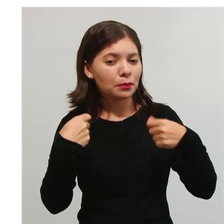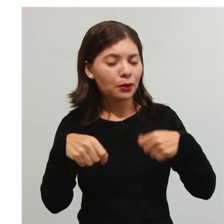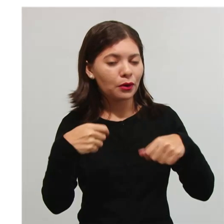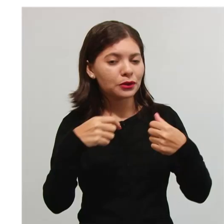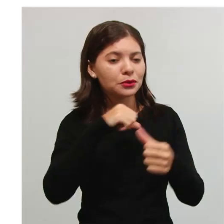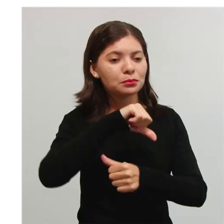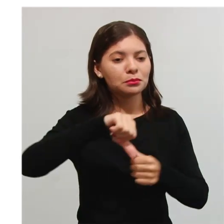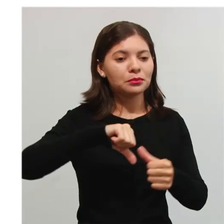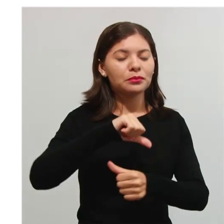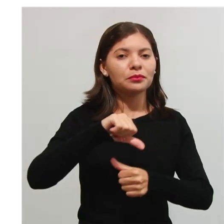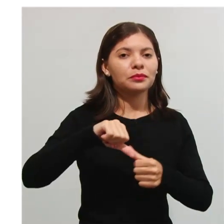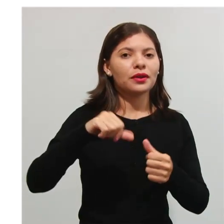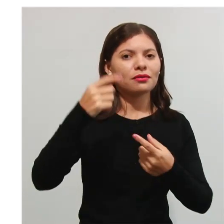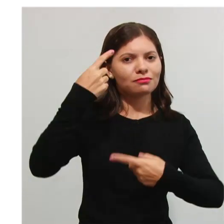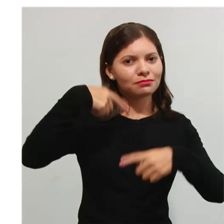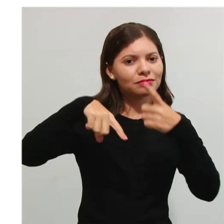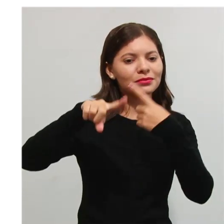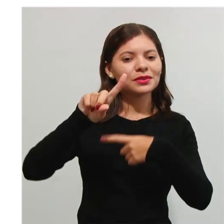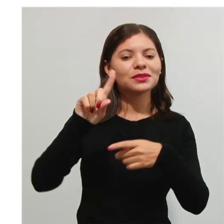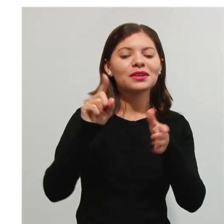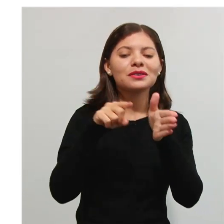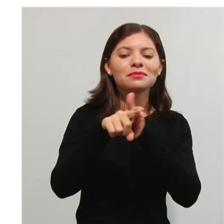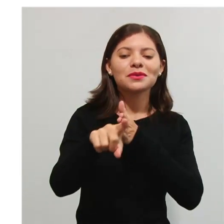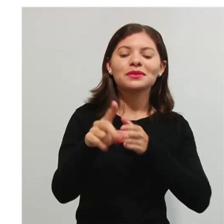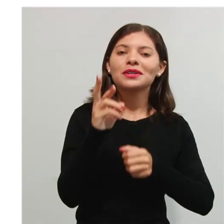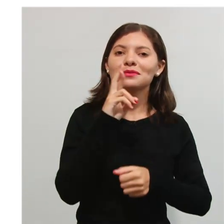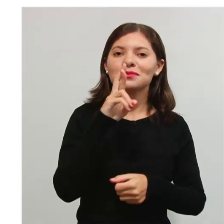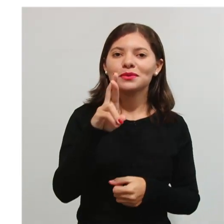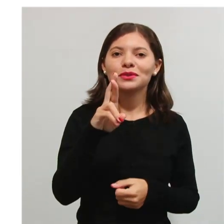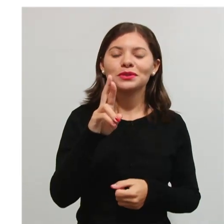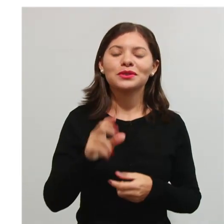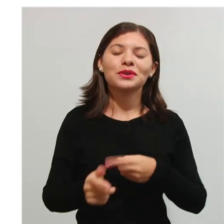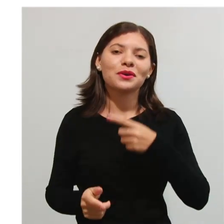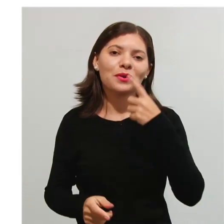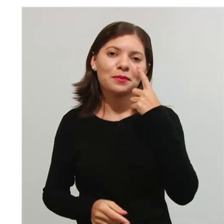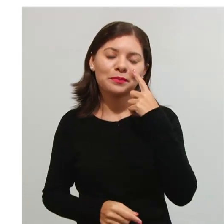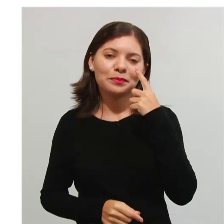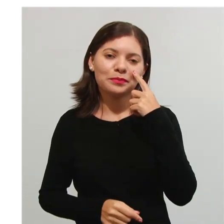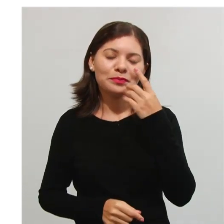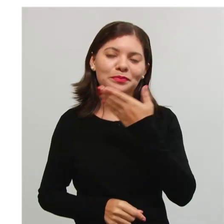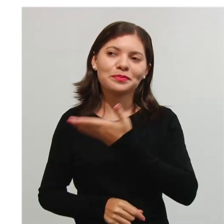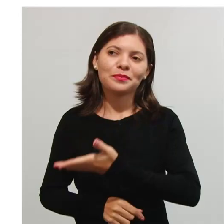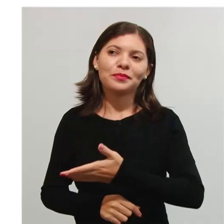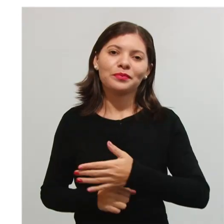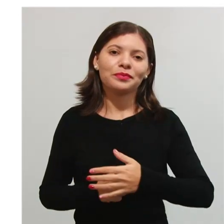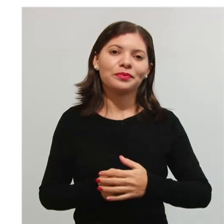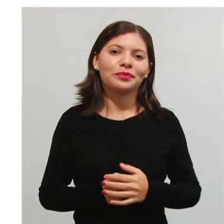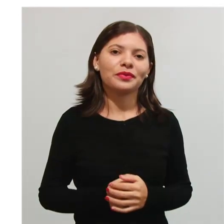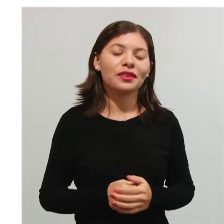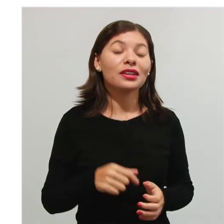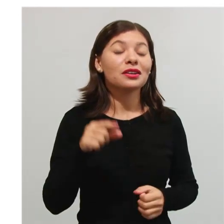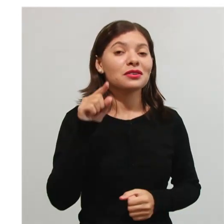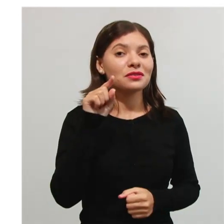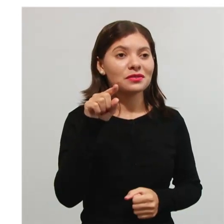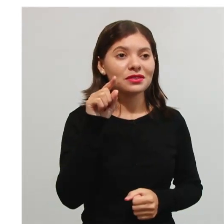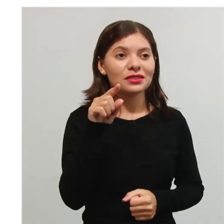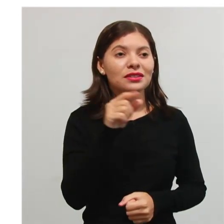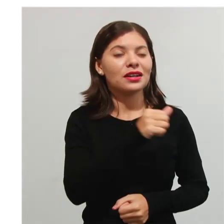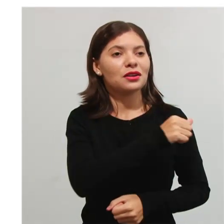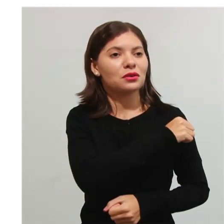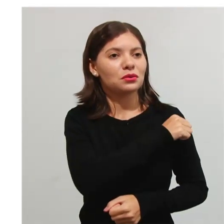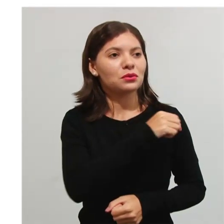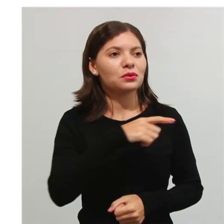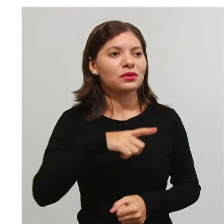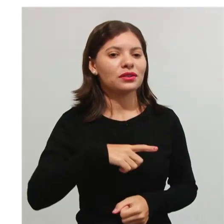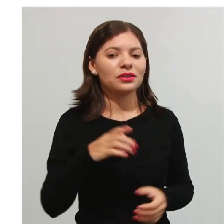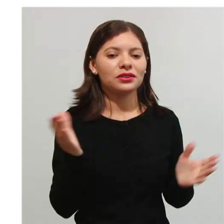sucesso, tente responder as seguintes perguntas. E agora é aquele momento onde você, aluno, você que já teve um